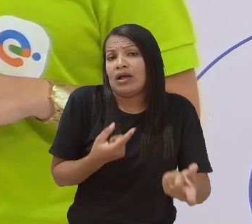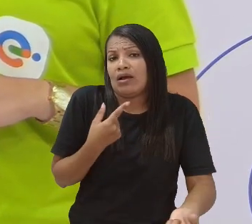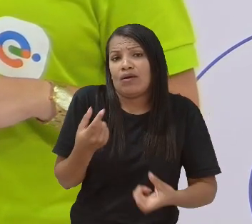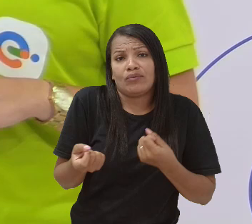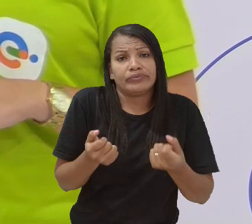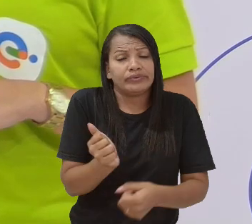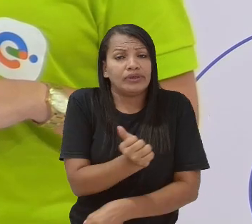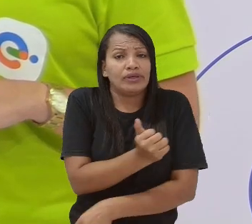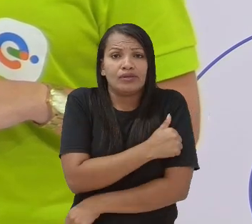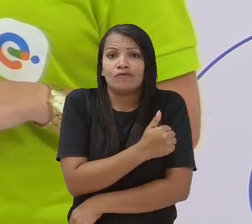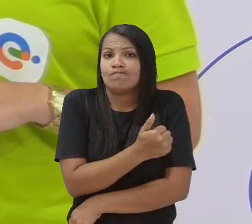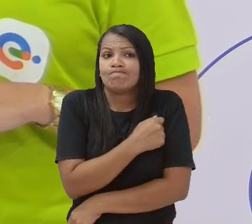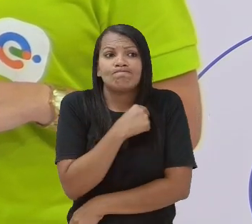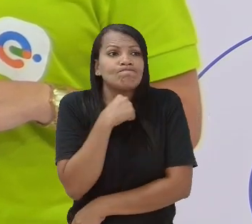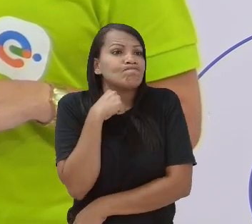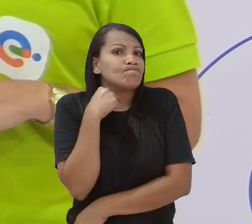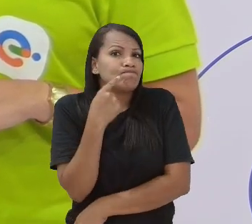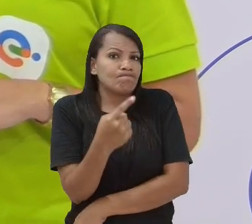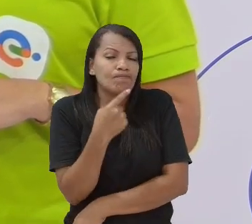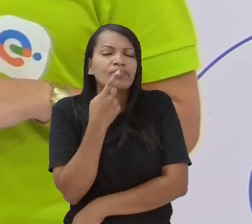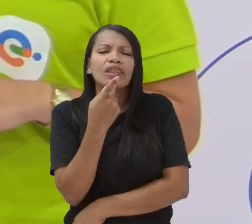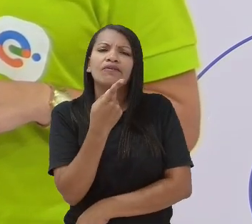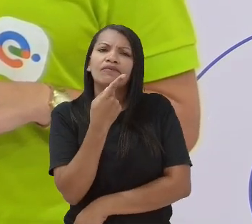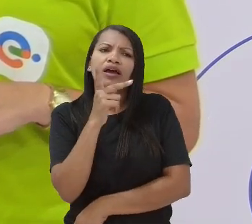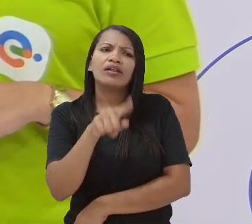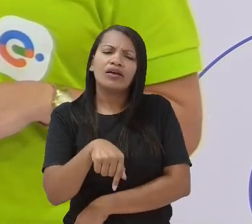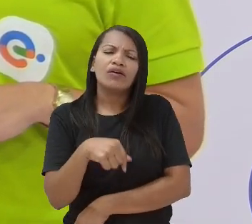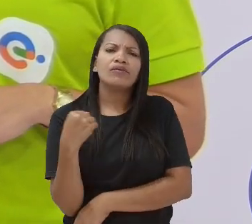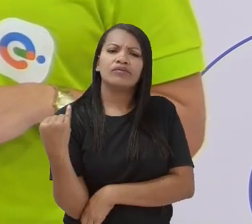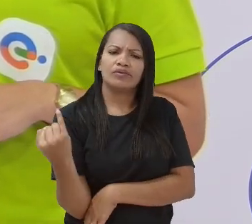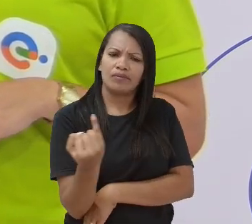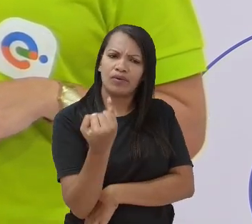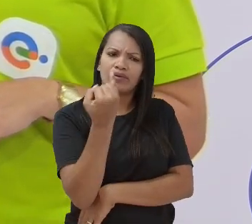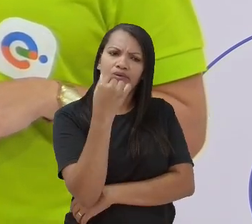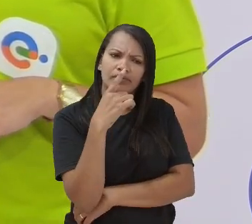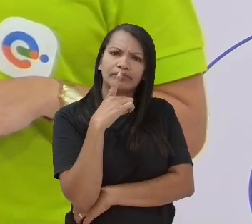questão afirmativa e a importância que ela tem, né?